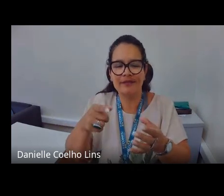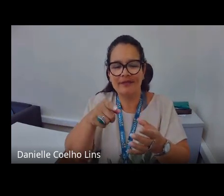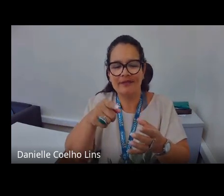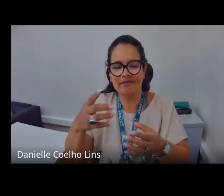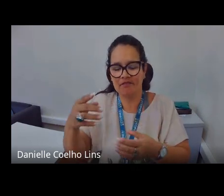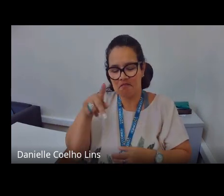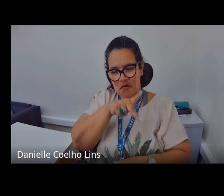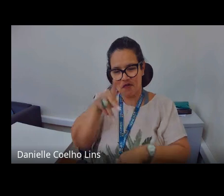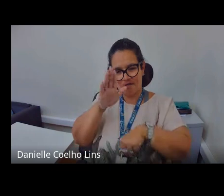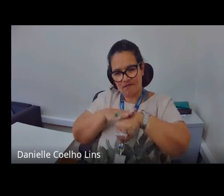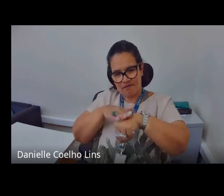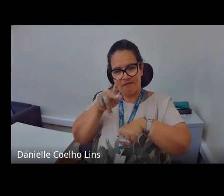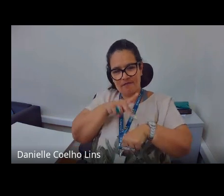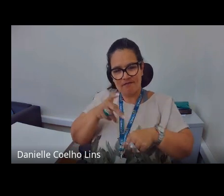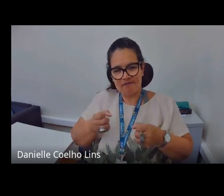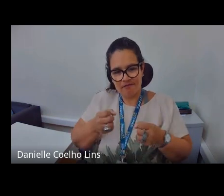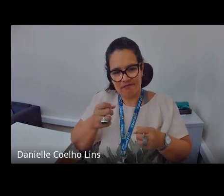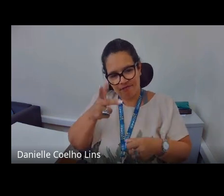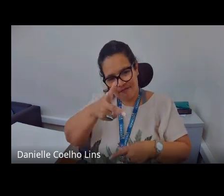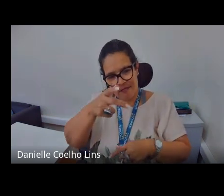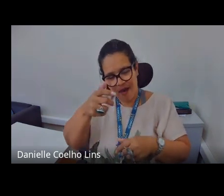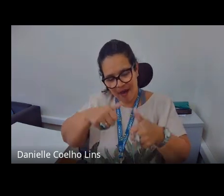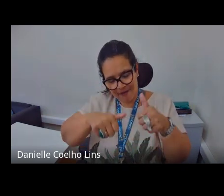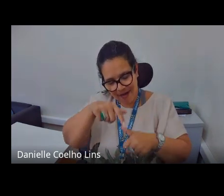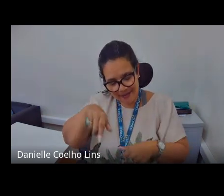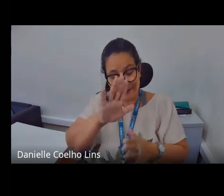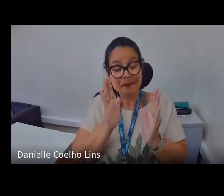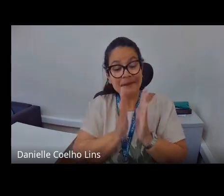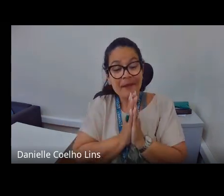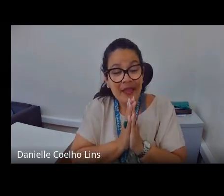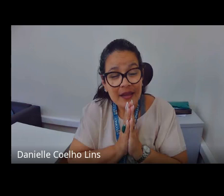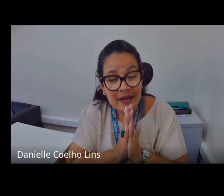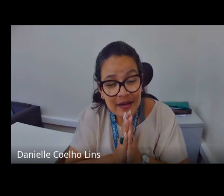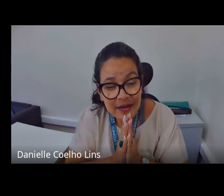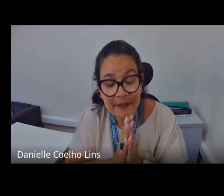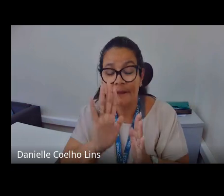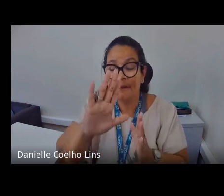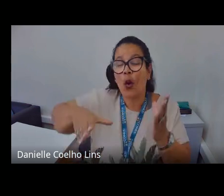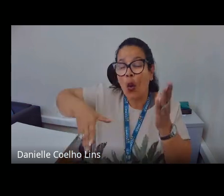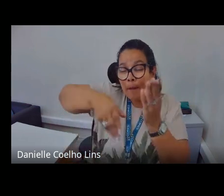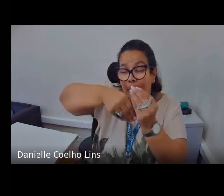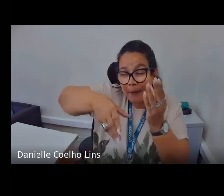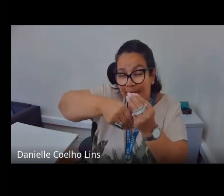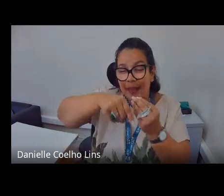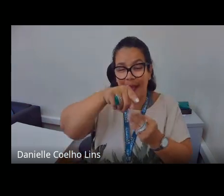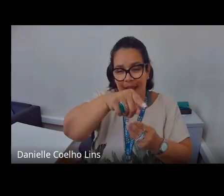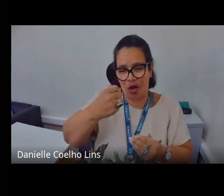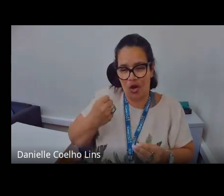proposta. Aí o professor ele vai avaliar vocês durante todo o